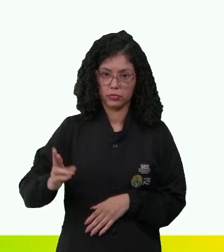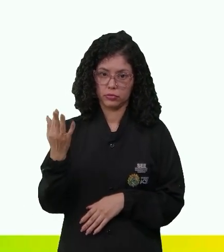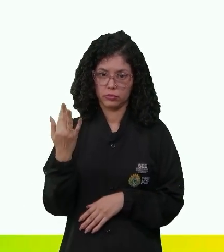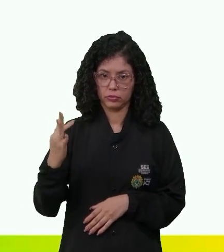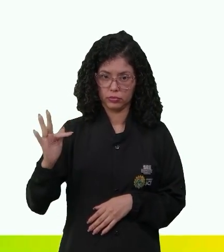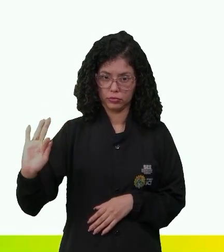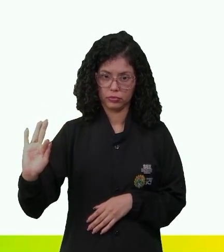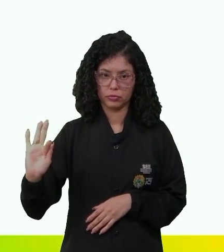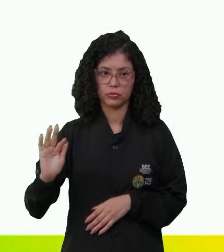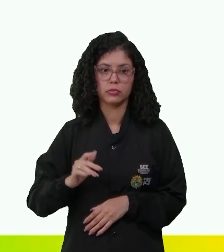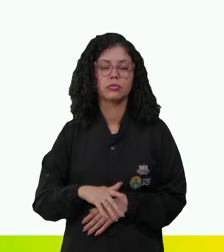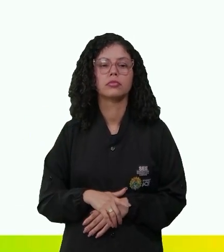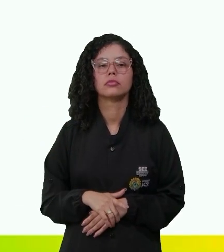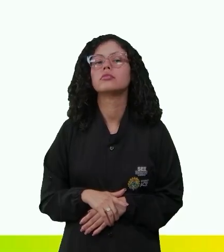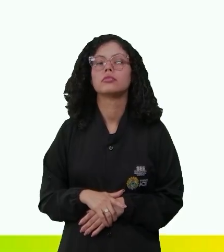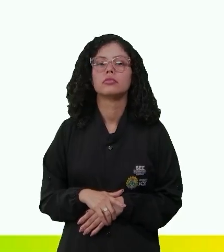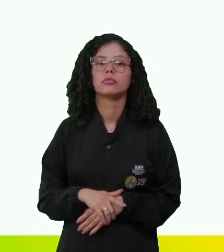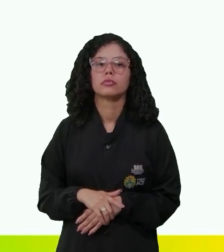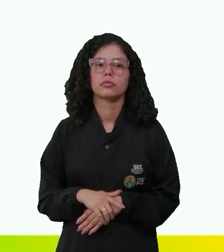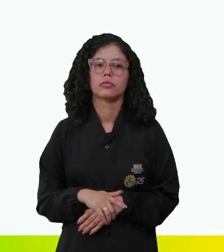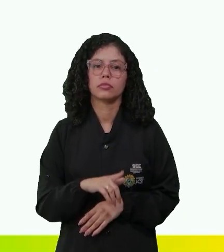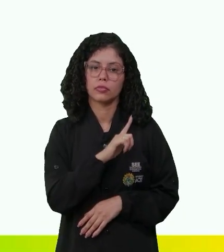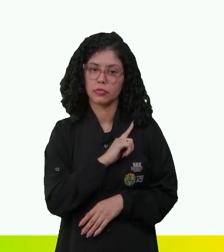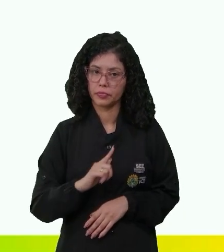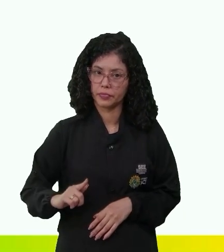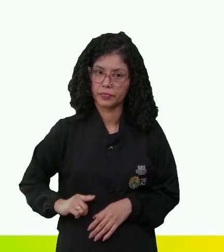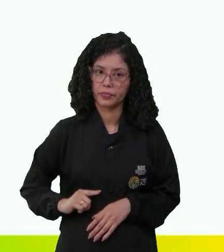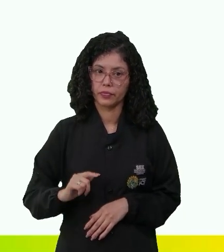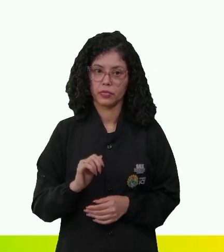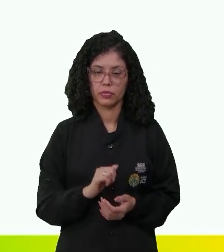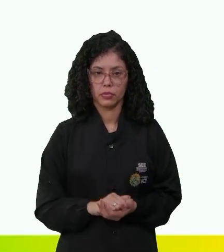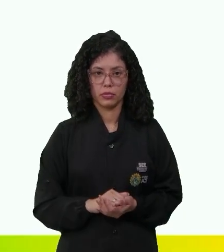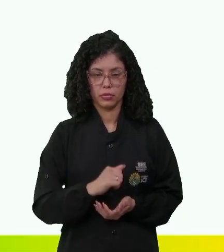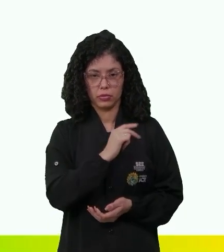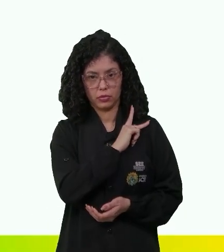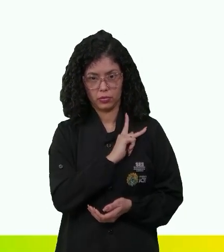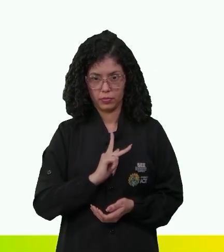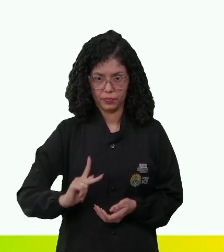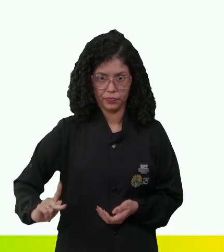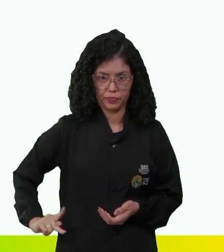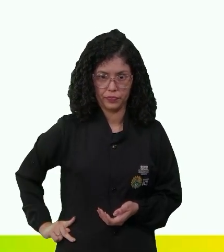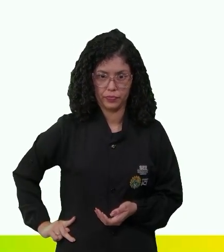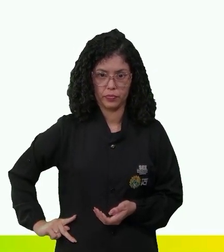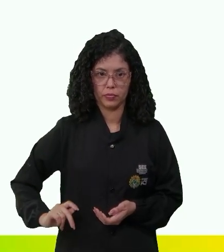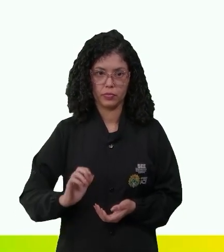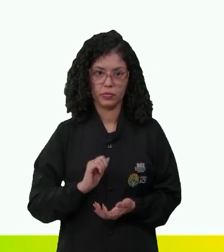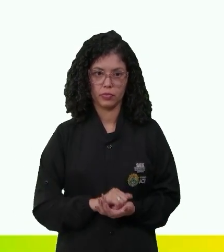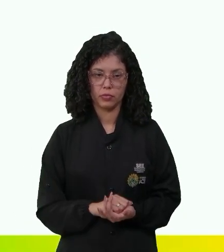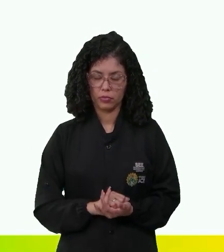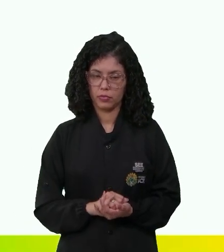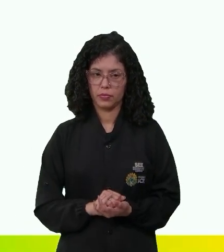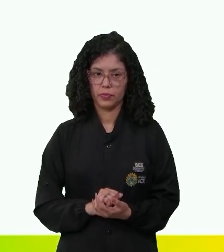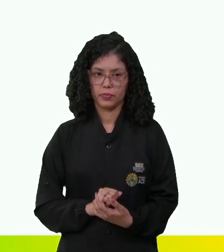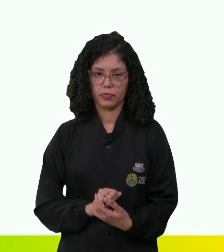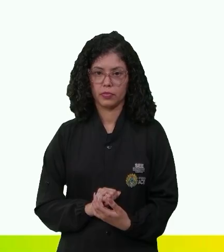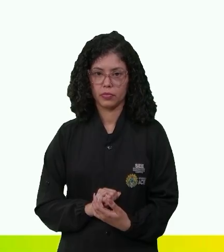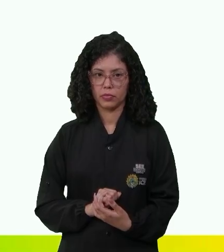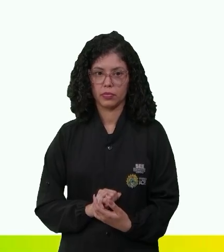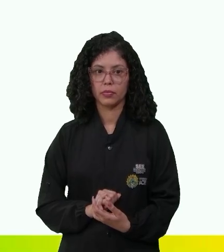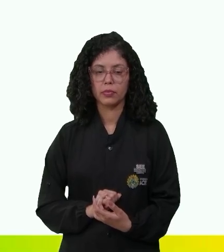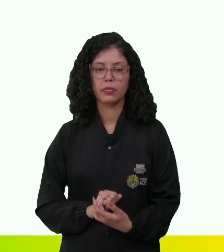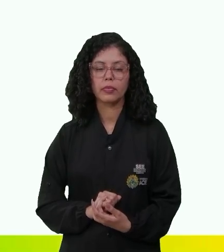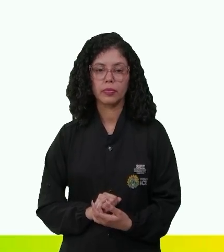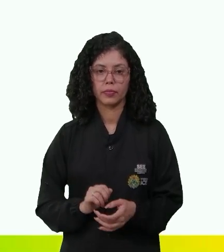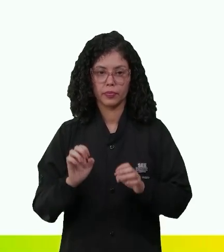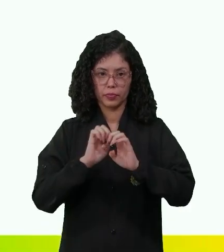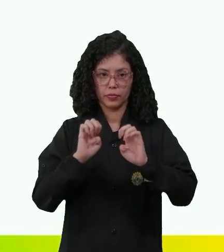República Federativa. A forma de governo é o presidencialismo, nós temos um presidente da República,